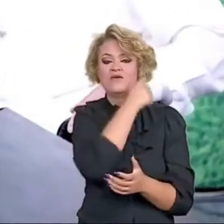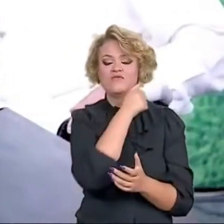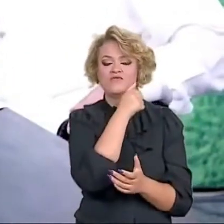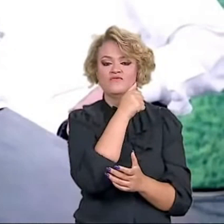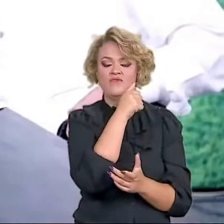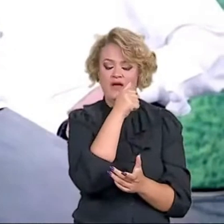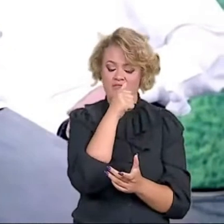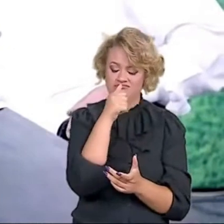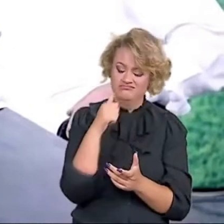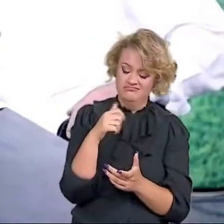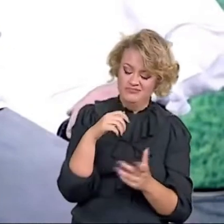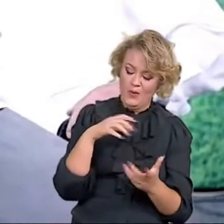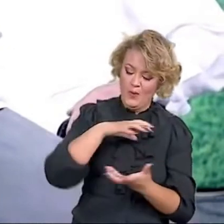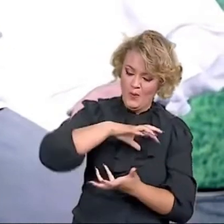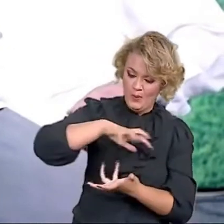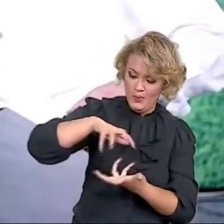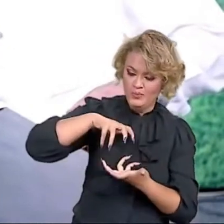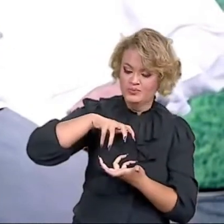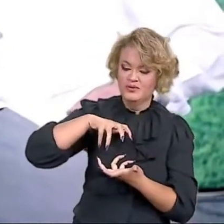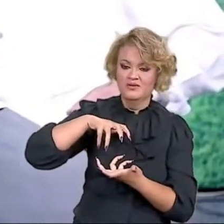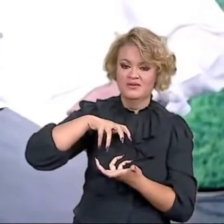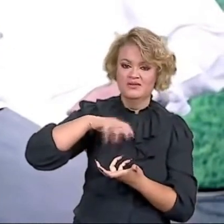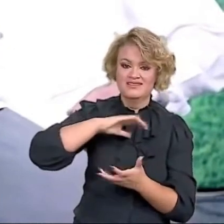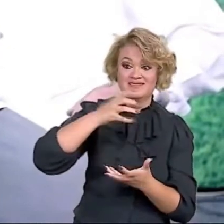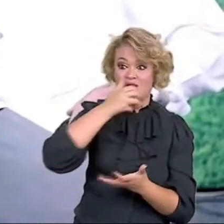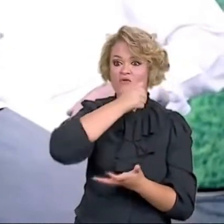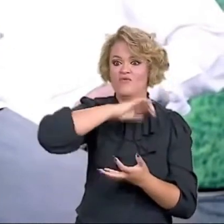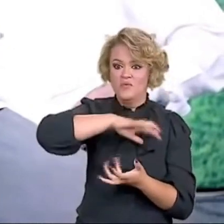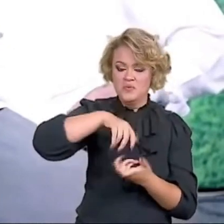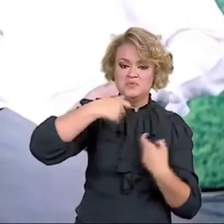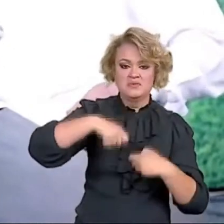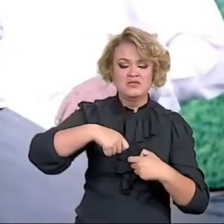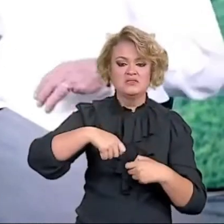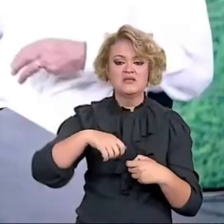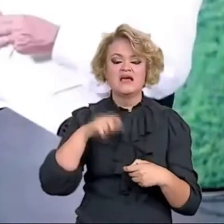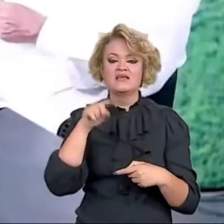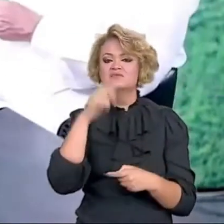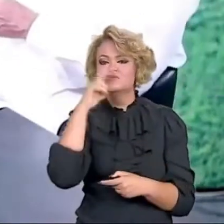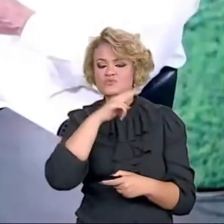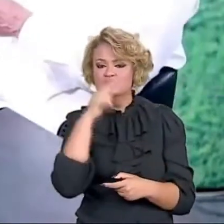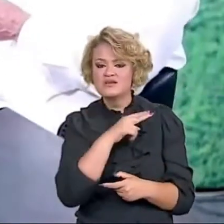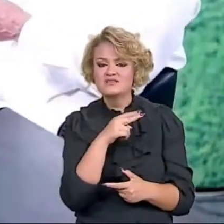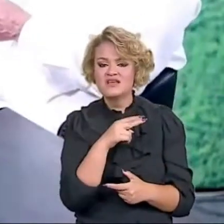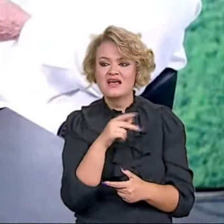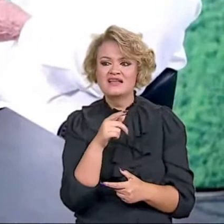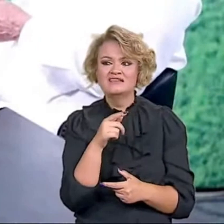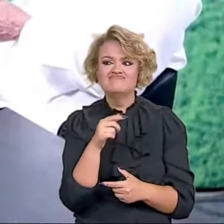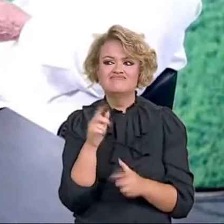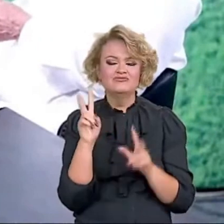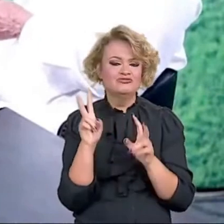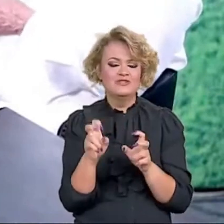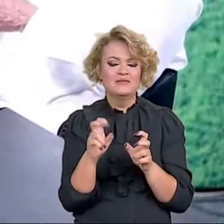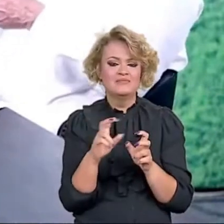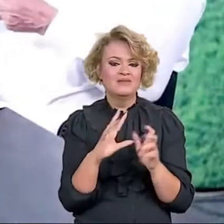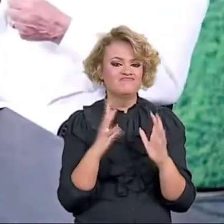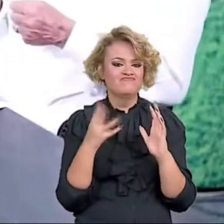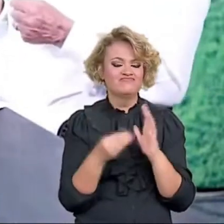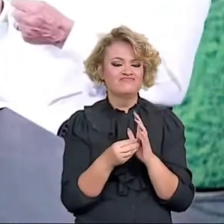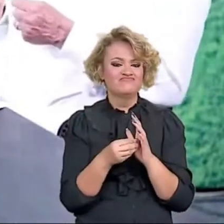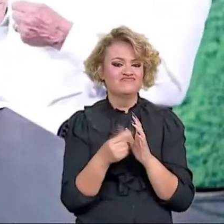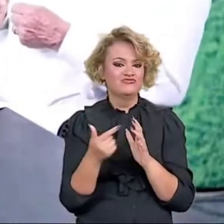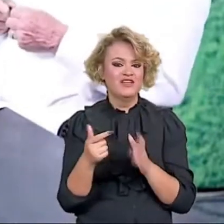maior problema do que salvar o planeta. Agora, essa urgência a gente não tem visto, não tem visto. O senhor tem